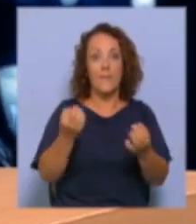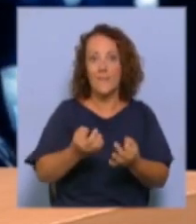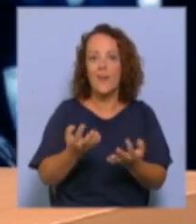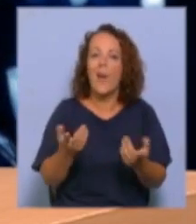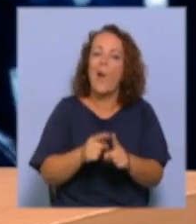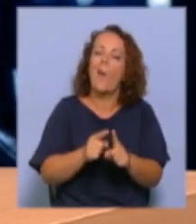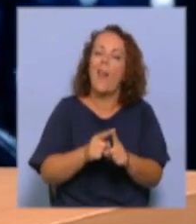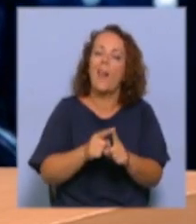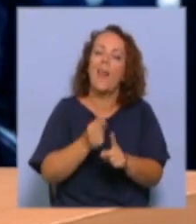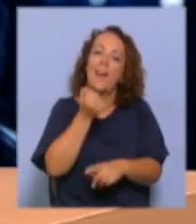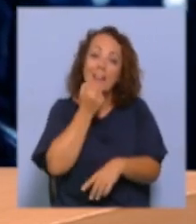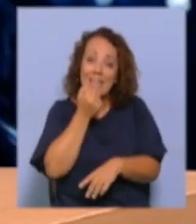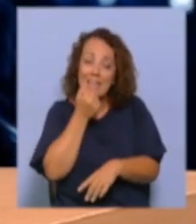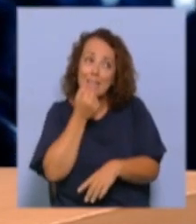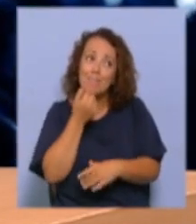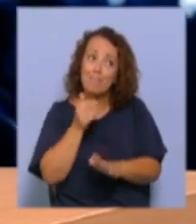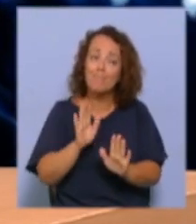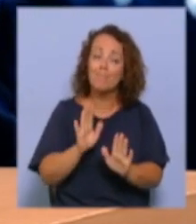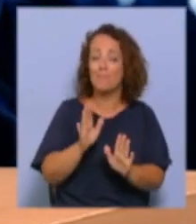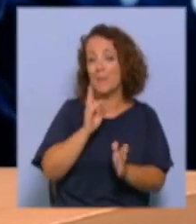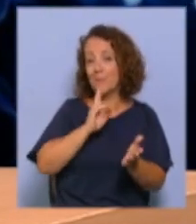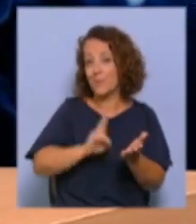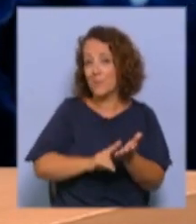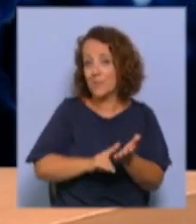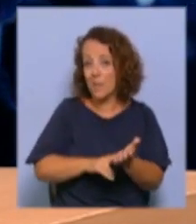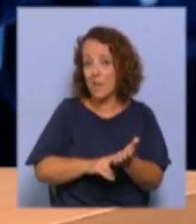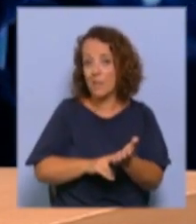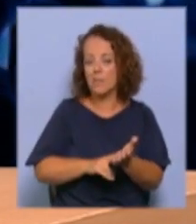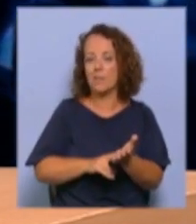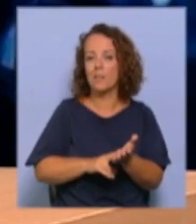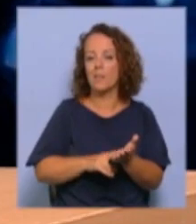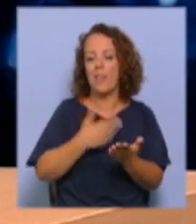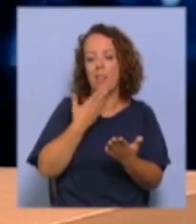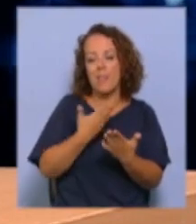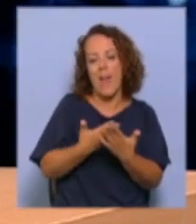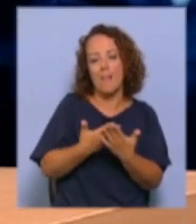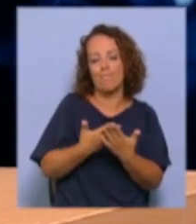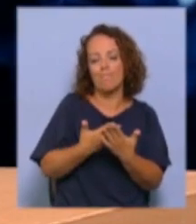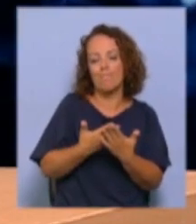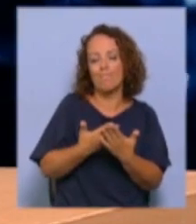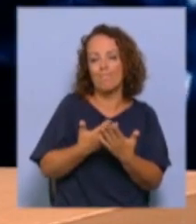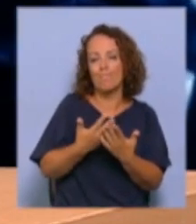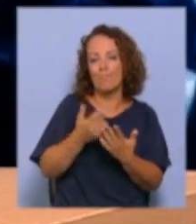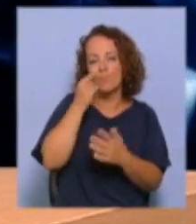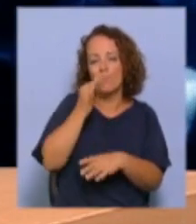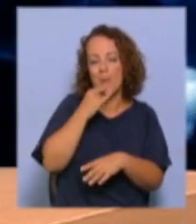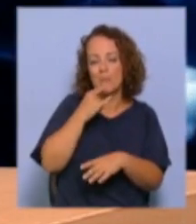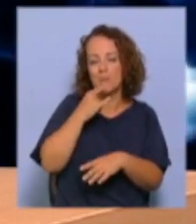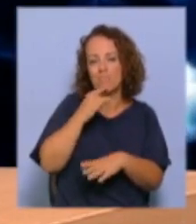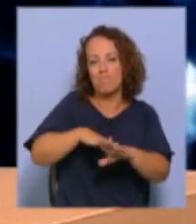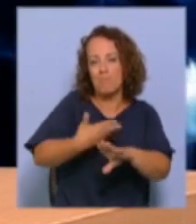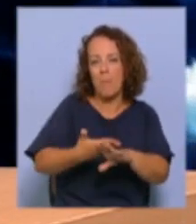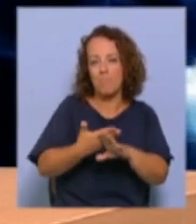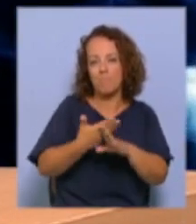graça, mas que são apontamentos que de facto apontam para essa valorização dos pais. Não se pode